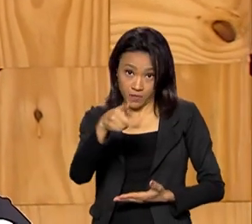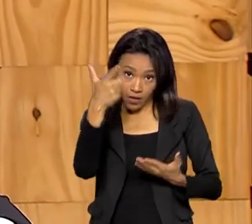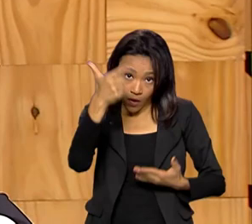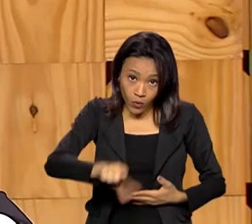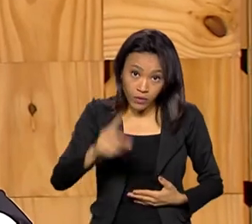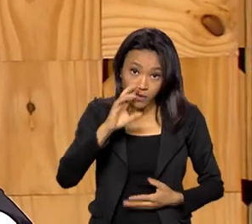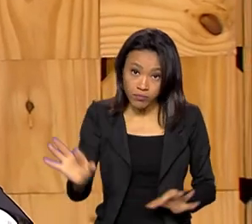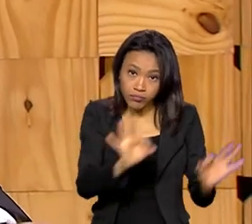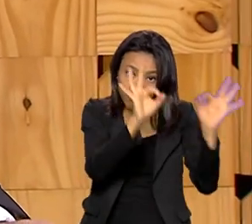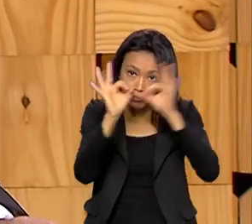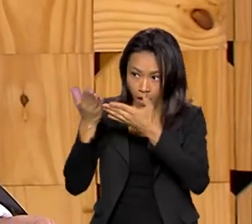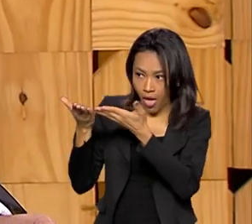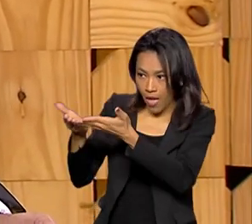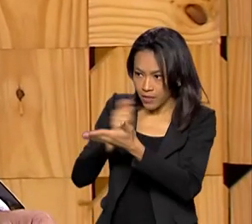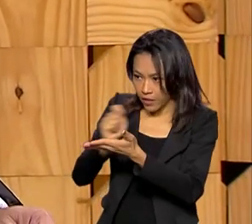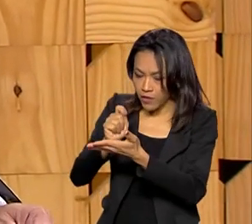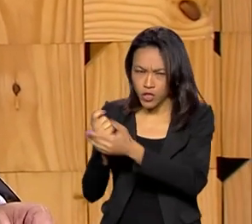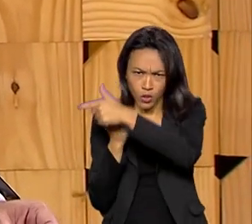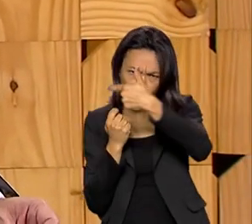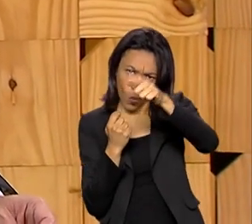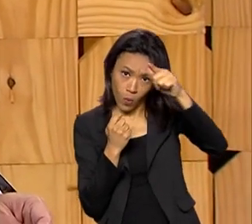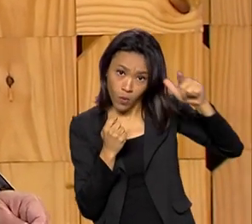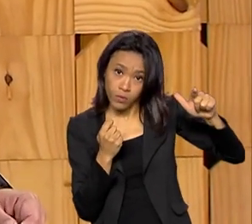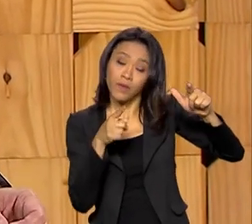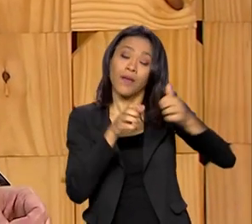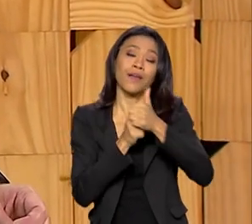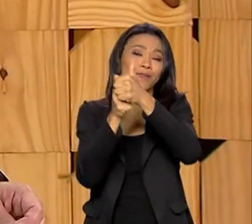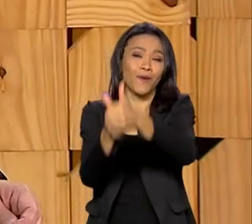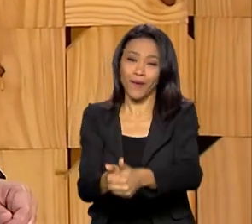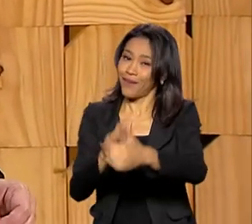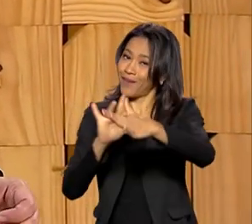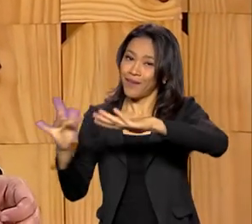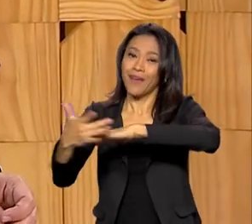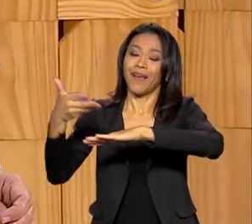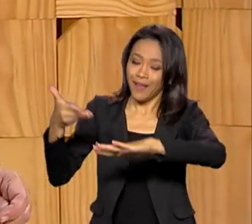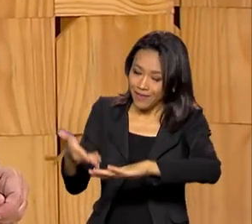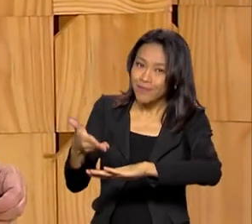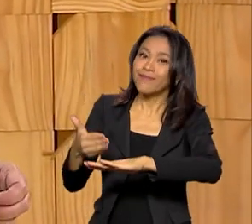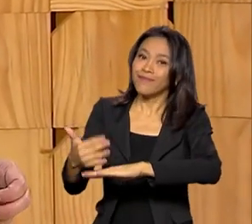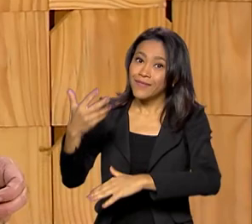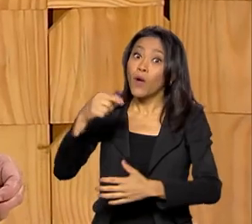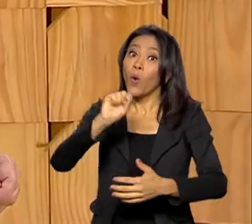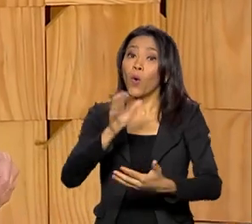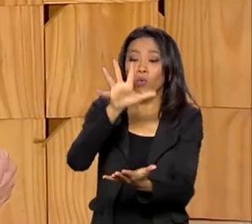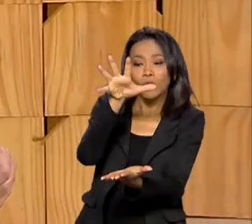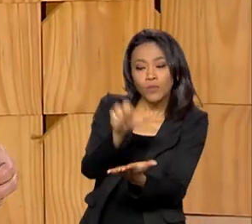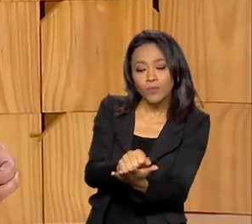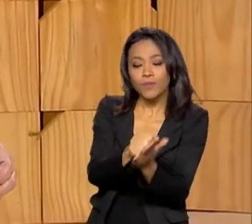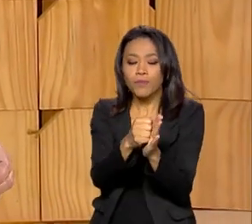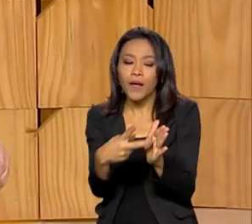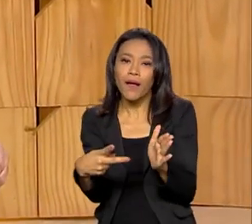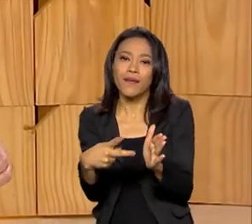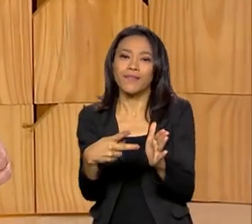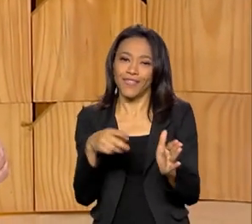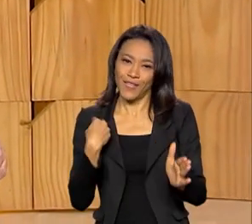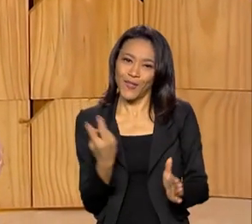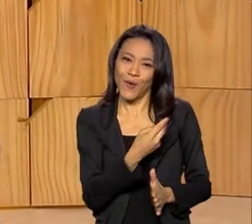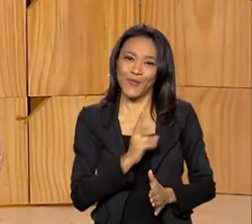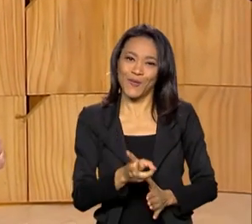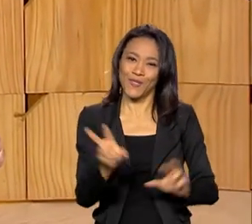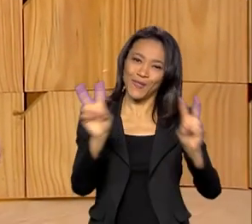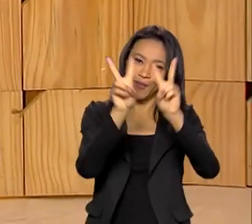rever esta ou outras entrevistas, é só acompanhar as nossas redes sociais ou baixar o TV Brasil Play. E o Brasil continua em